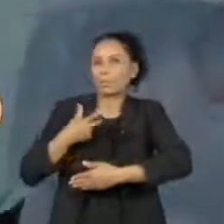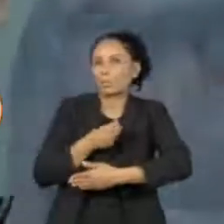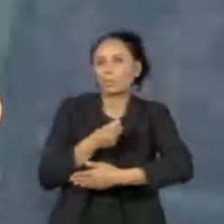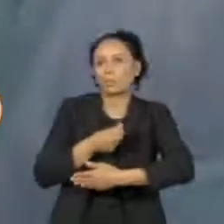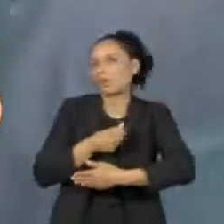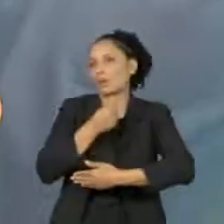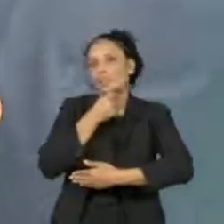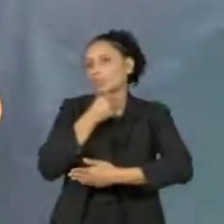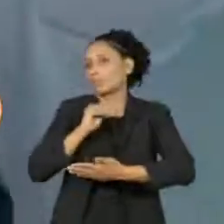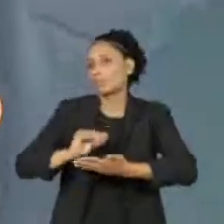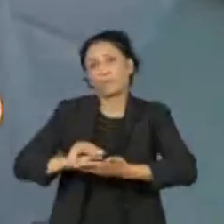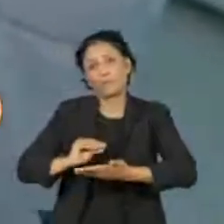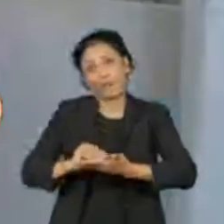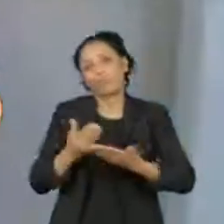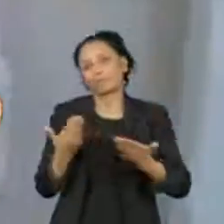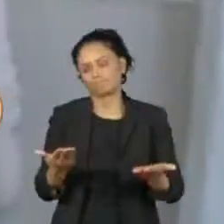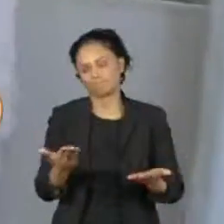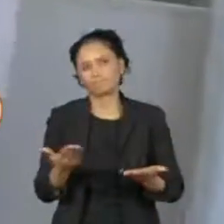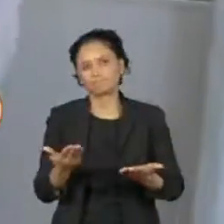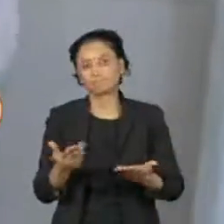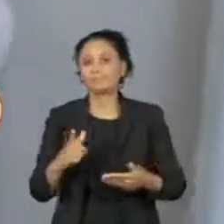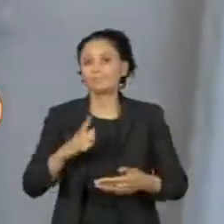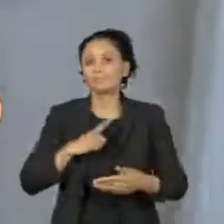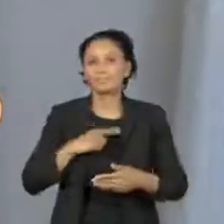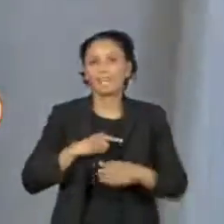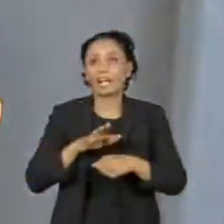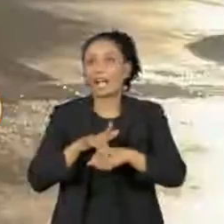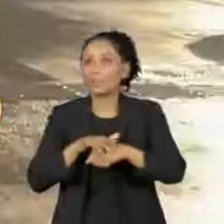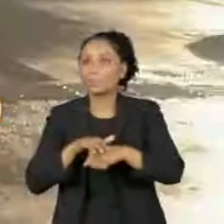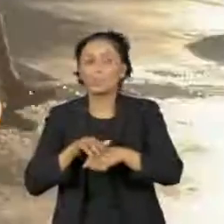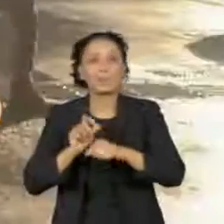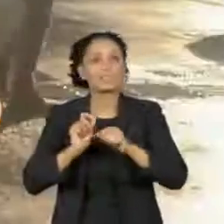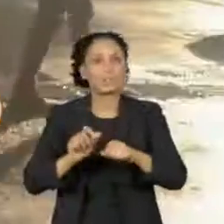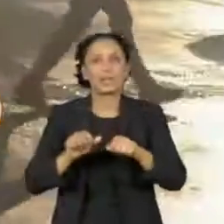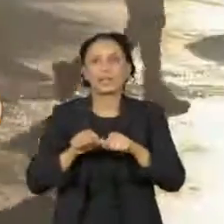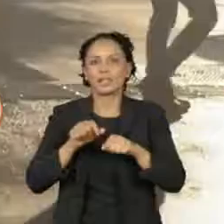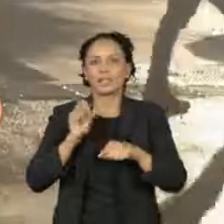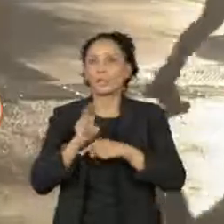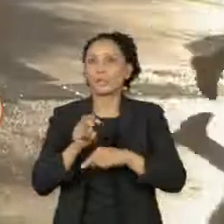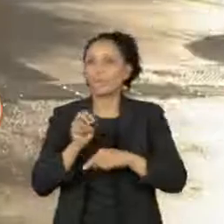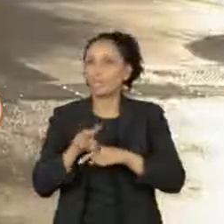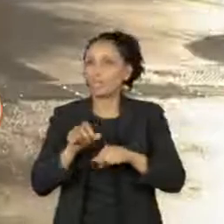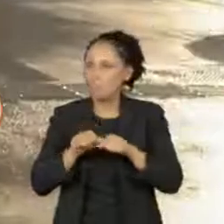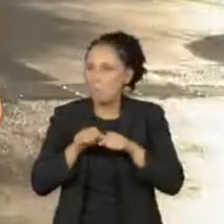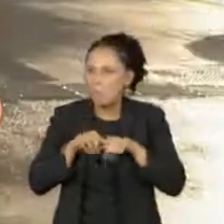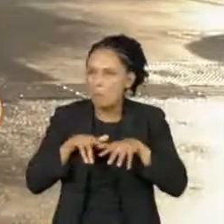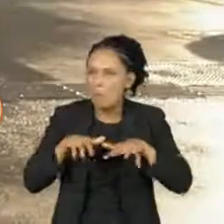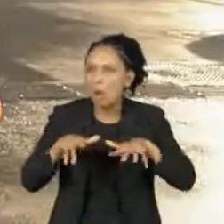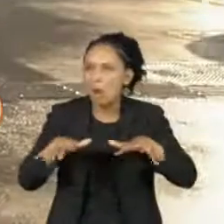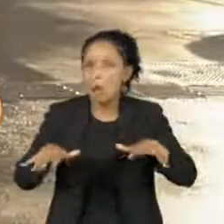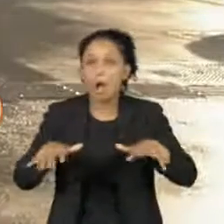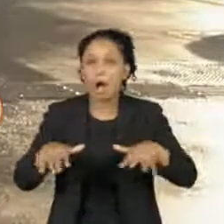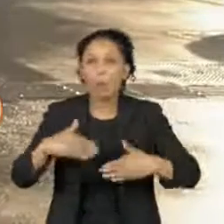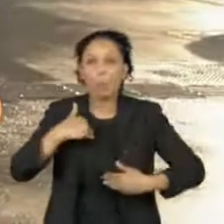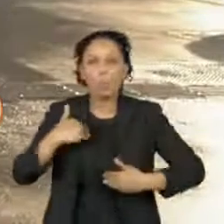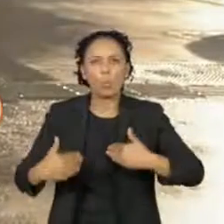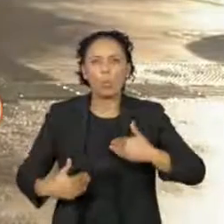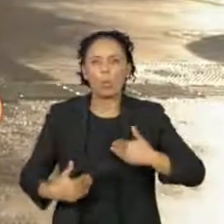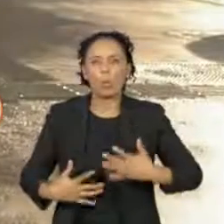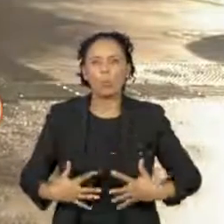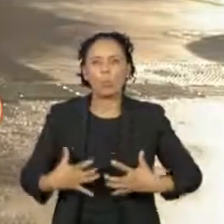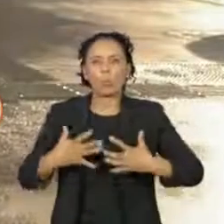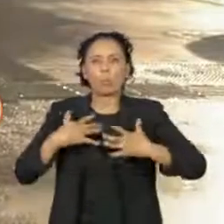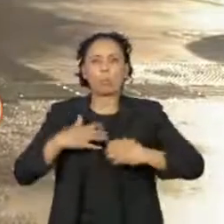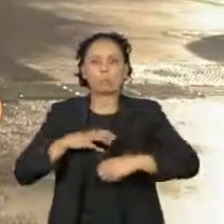A poliomielite é uma doença infecto-contagiosa transmitida por vírus que afeta os músculos do corpo e pode